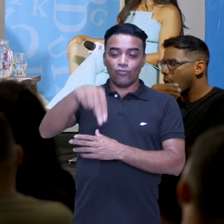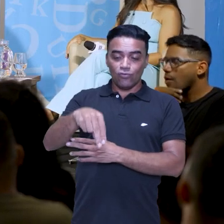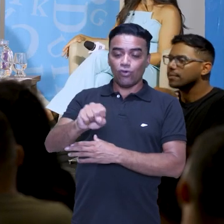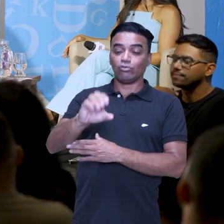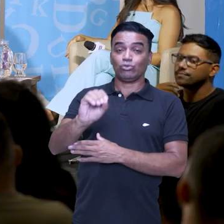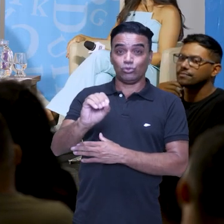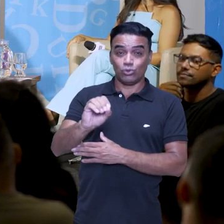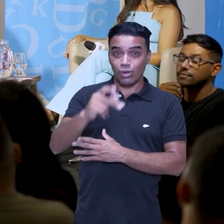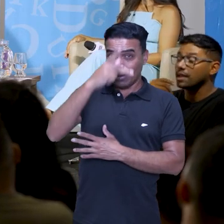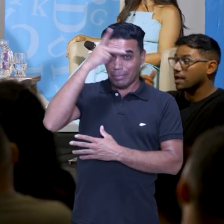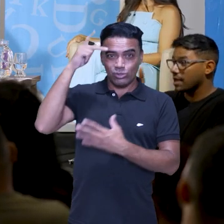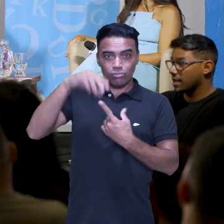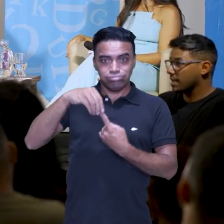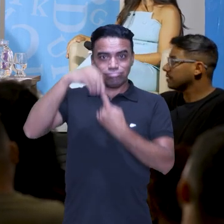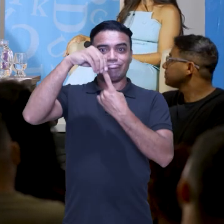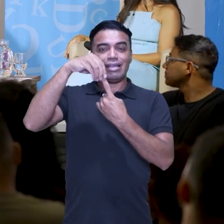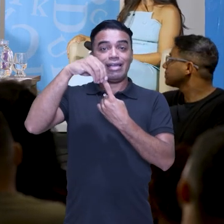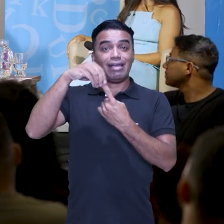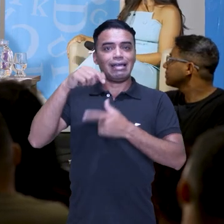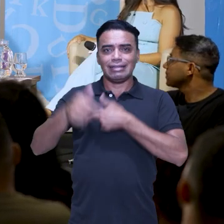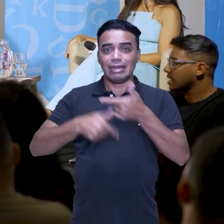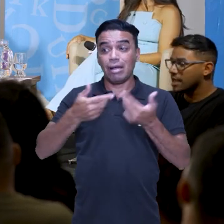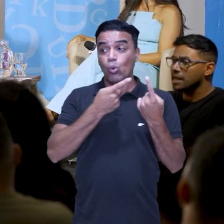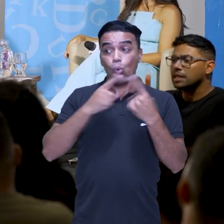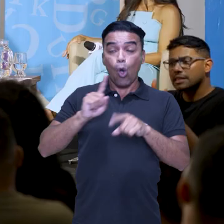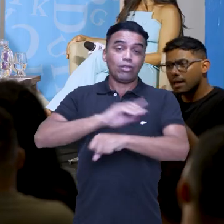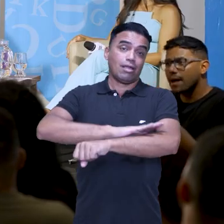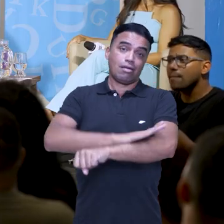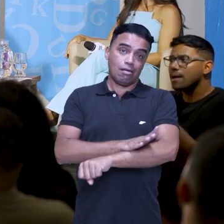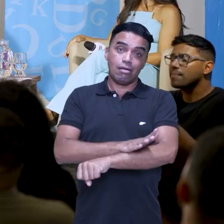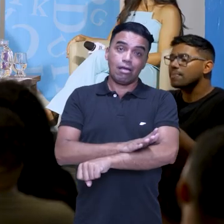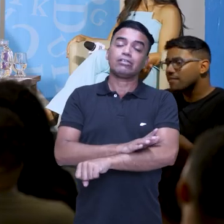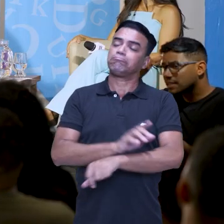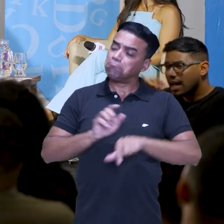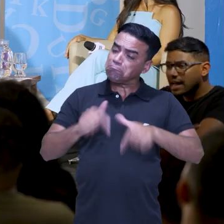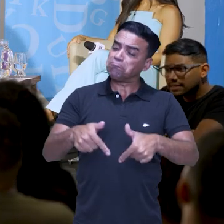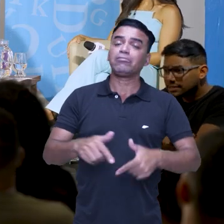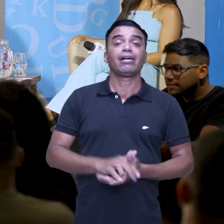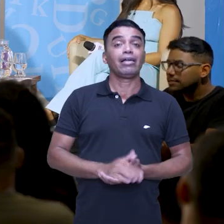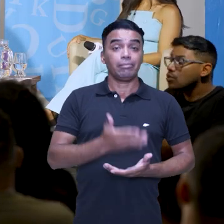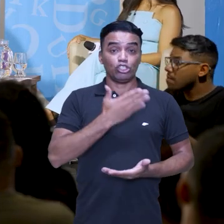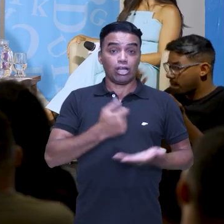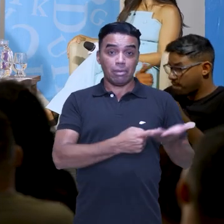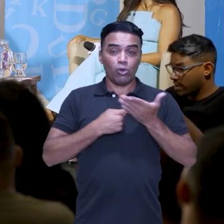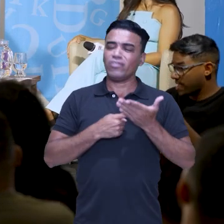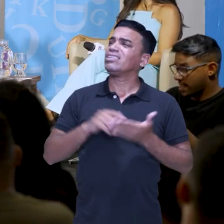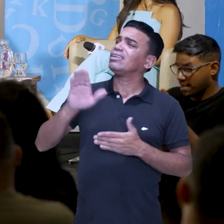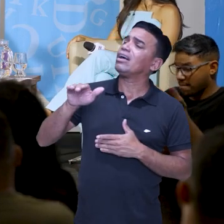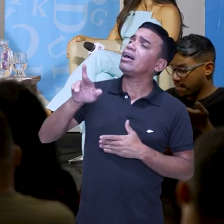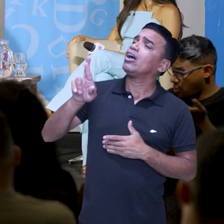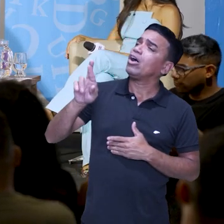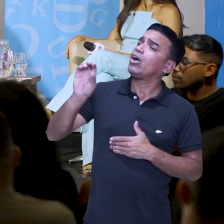privilegiada e ele faz um trabalho antirracista na prática, né, quando ele me convida e fala, Rose, eu preciso